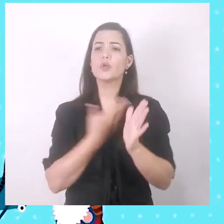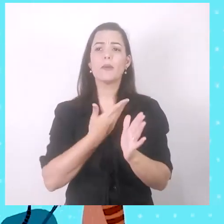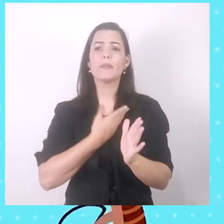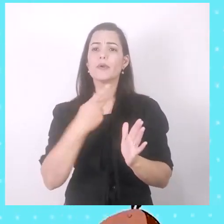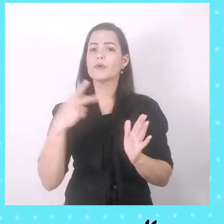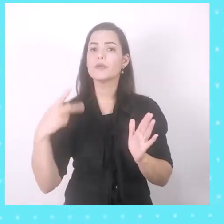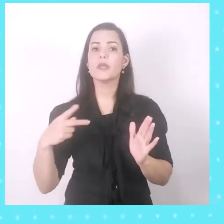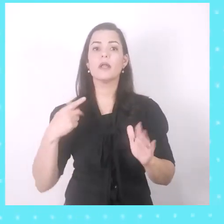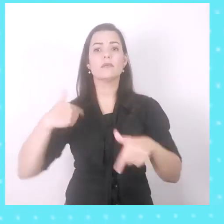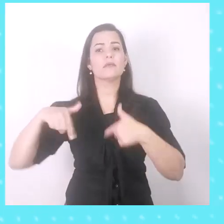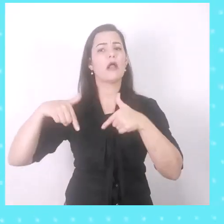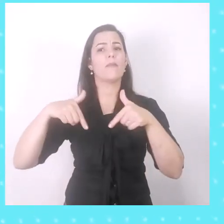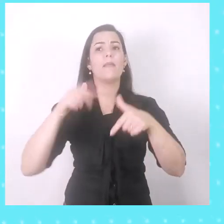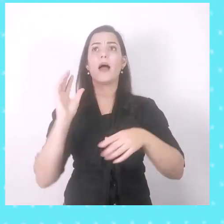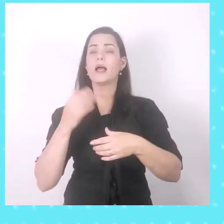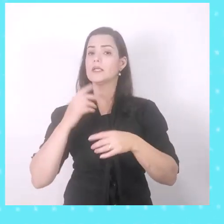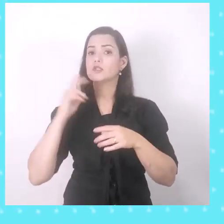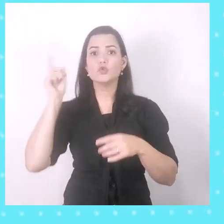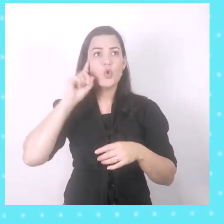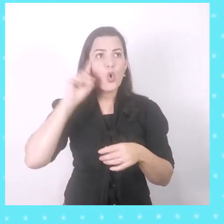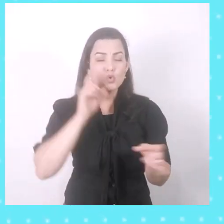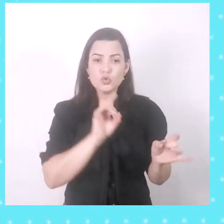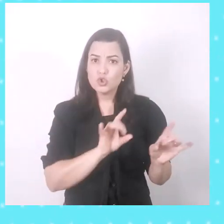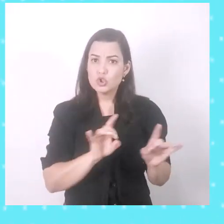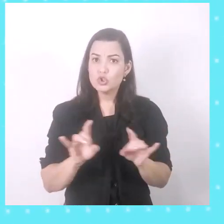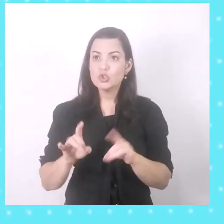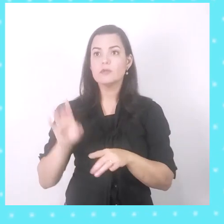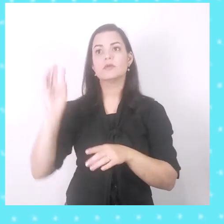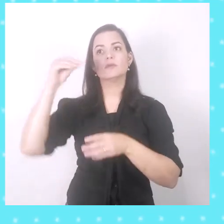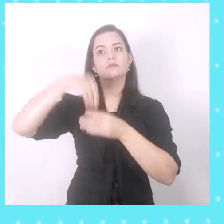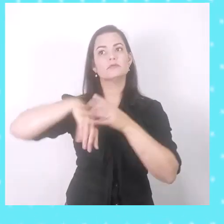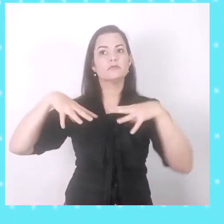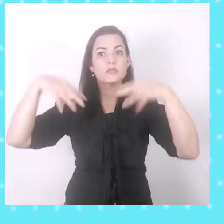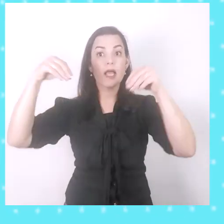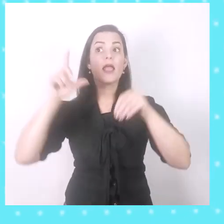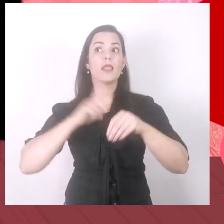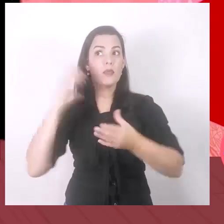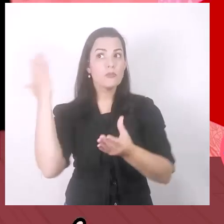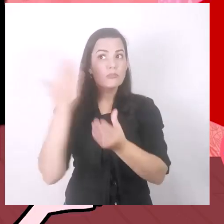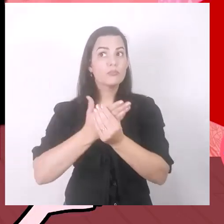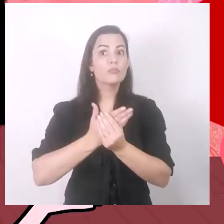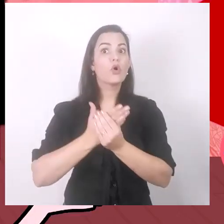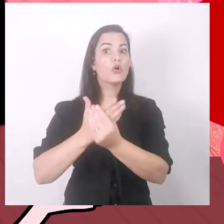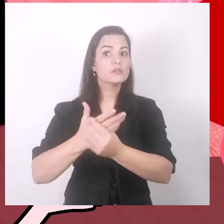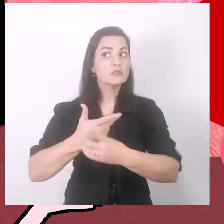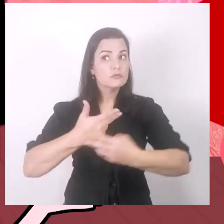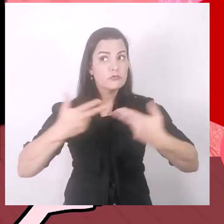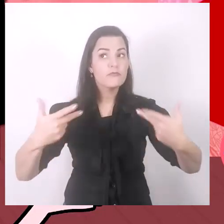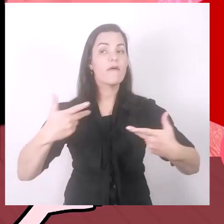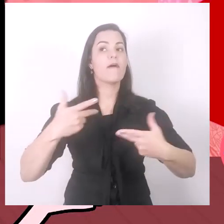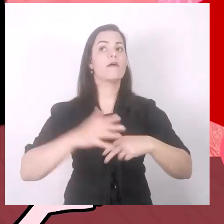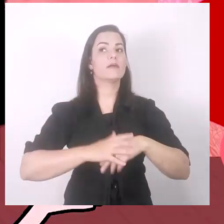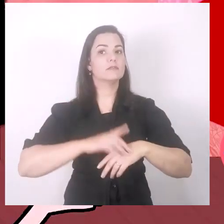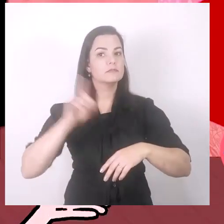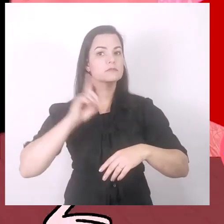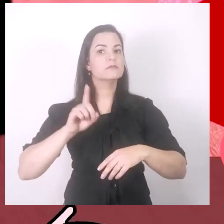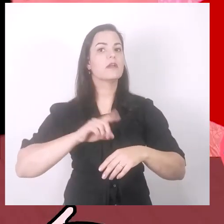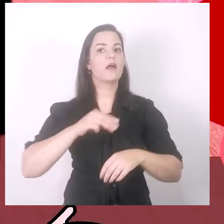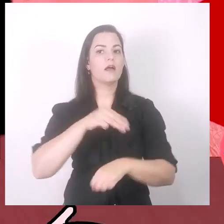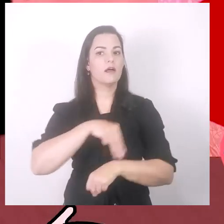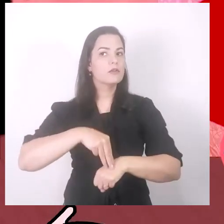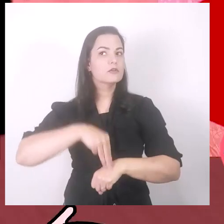sem parar no castelo da Cinderela. E ela tá cheia de processo no Ministério das Fadas. Pois eu quis abrir essa série de lives falando